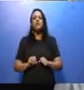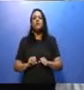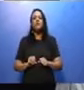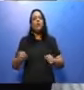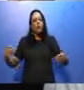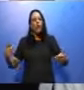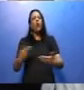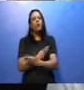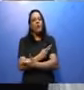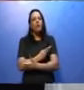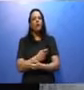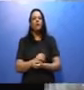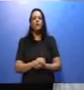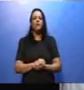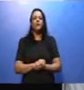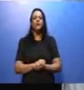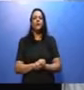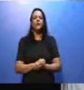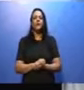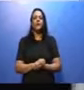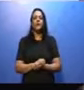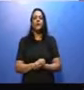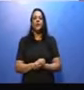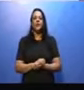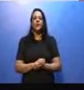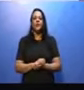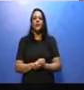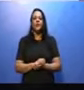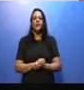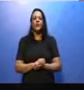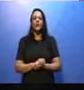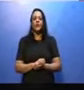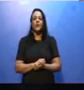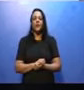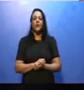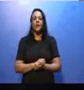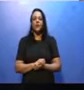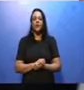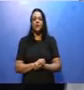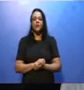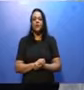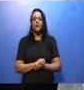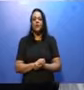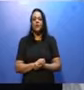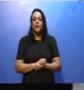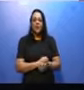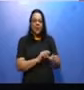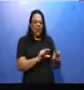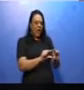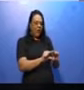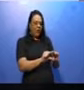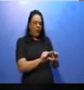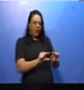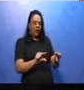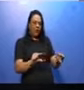Mas pode acontecer. Então, caracteriza um termo da oração principal e